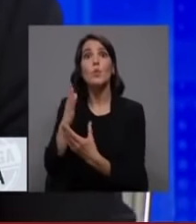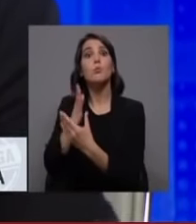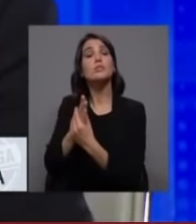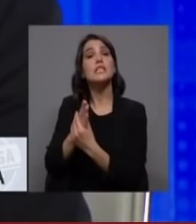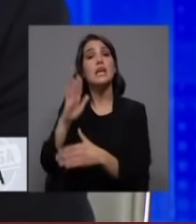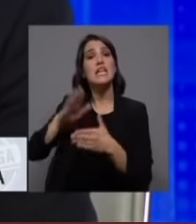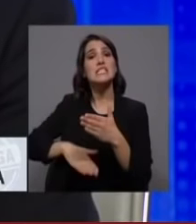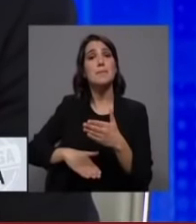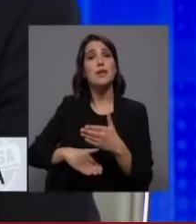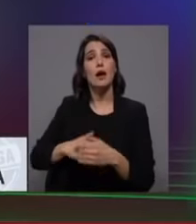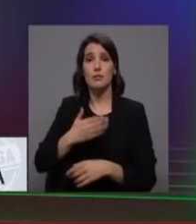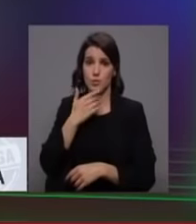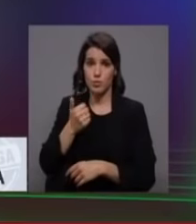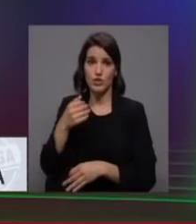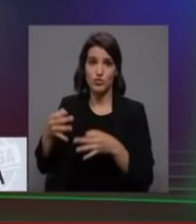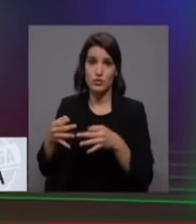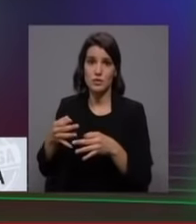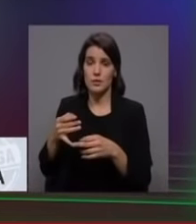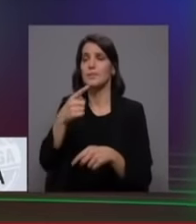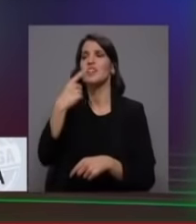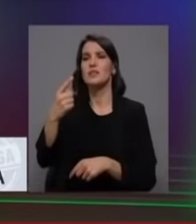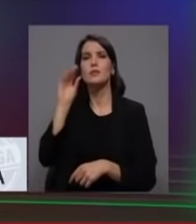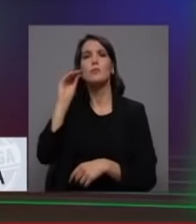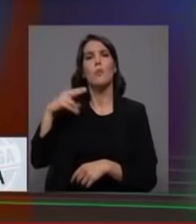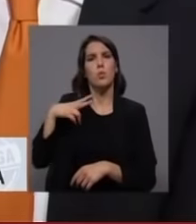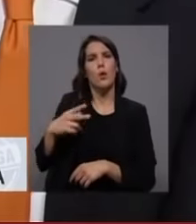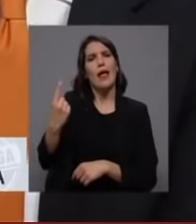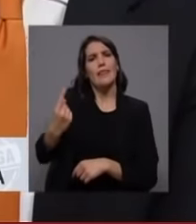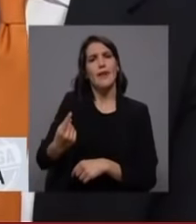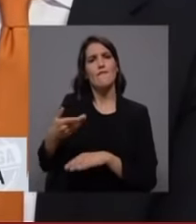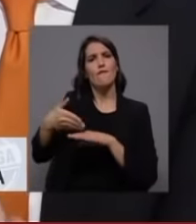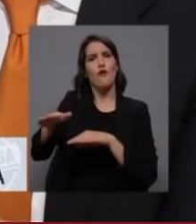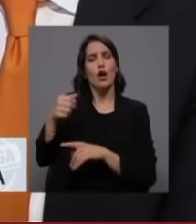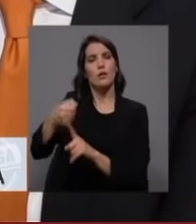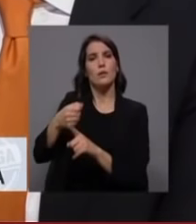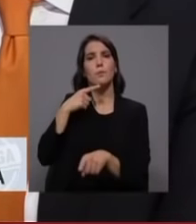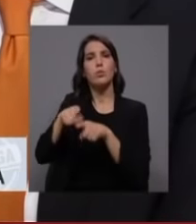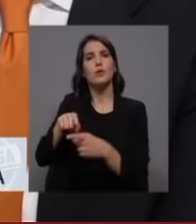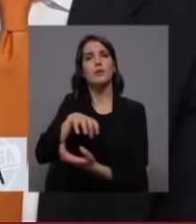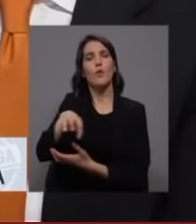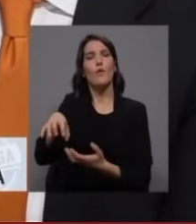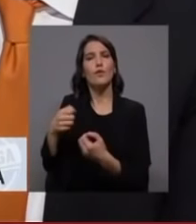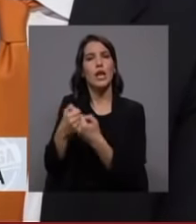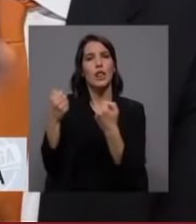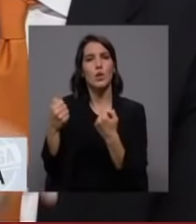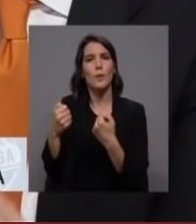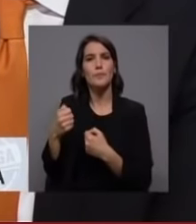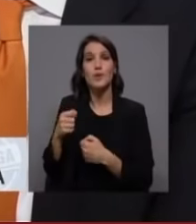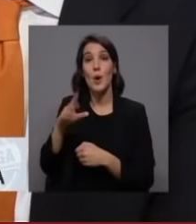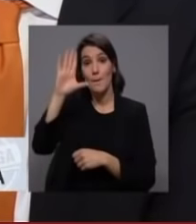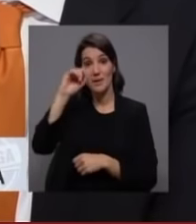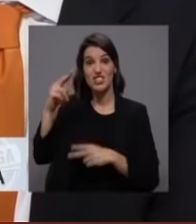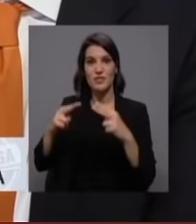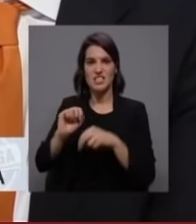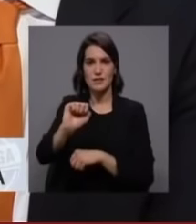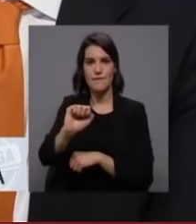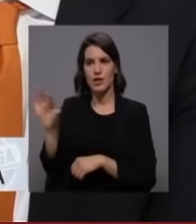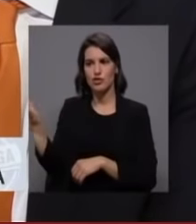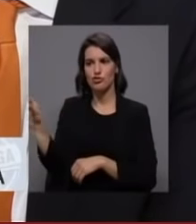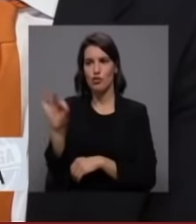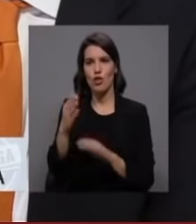tenho industrial na justiça mas a mais sobre Além disso assim o banco de Portugal deve ficar fora da luta política da conflitualidade e no meu seu Ministro das Finanças